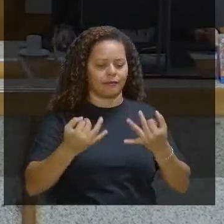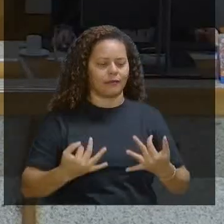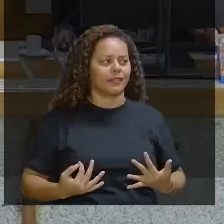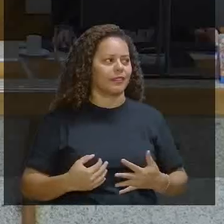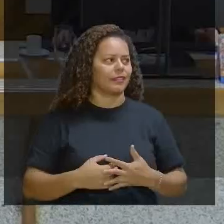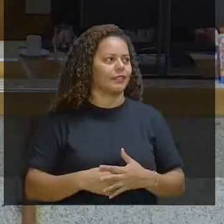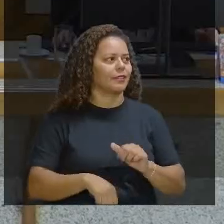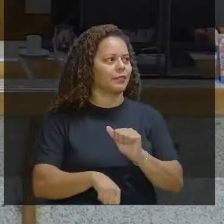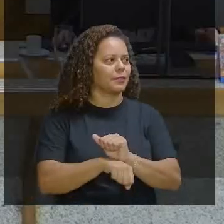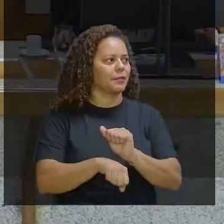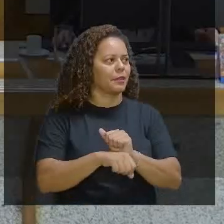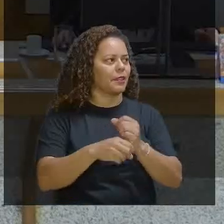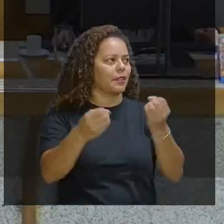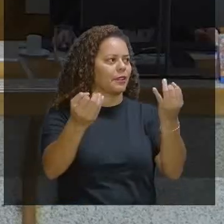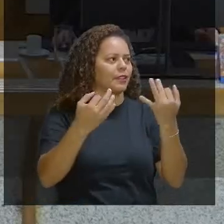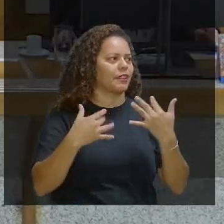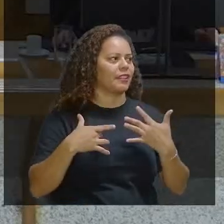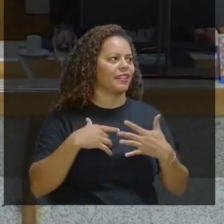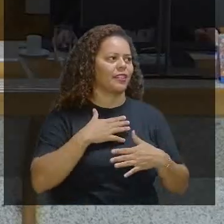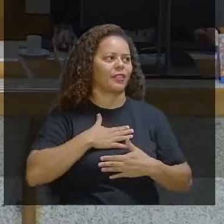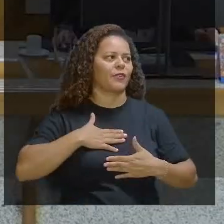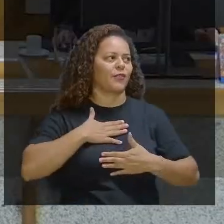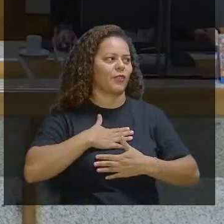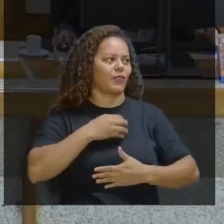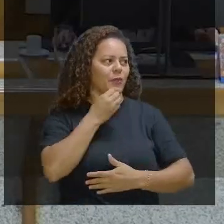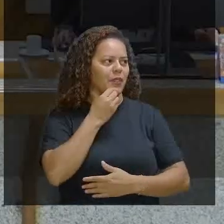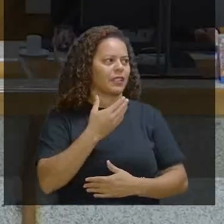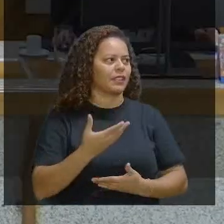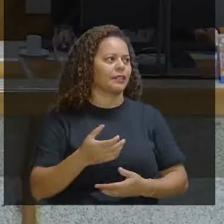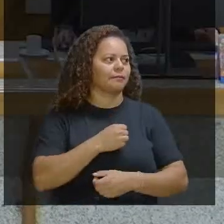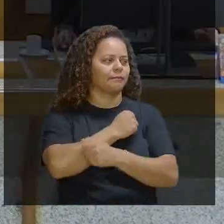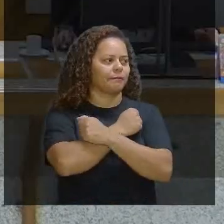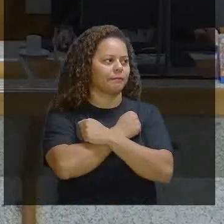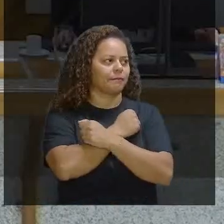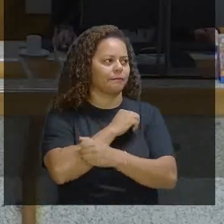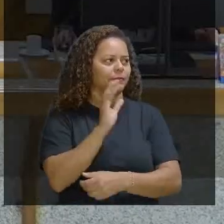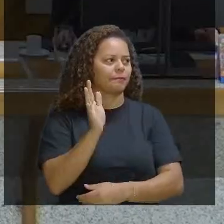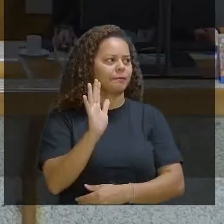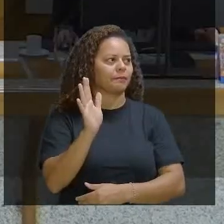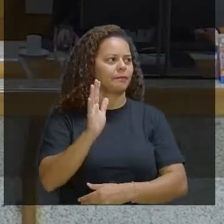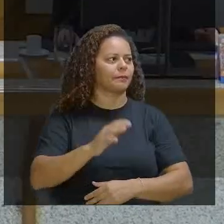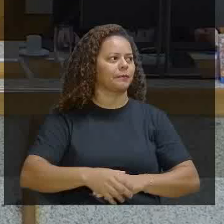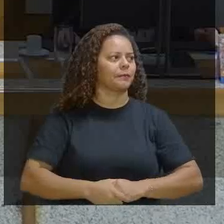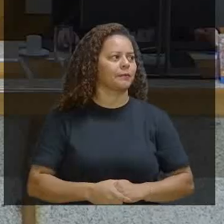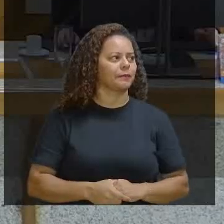Sim, esperamos nós, presidente. Se ela assistir, vai gostar muito. Tá certo. Um abração. Até mais.